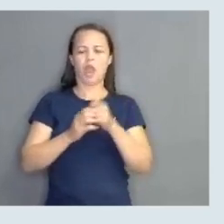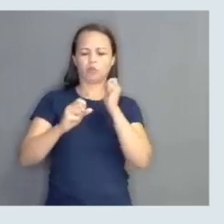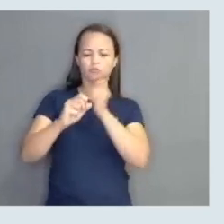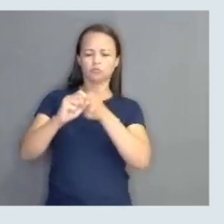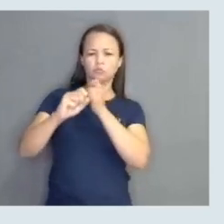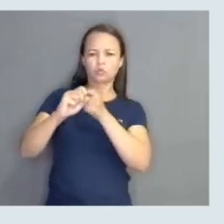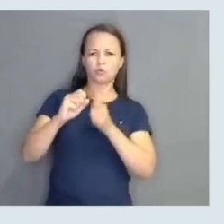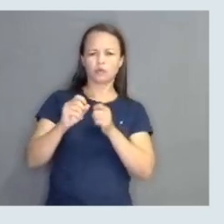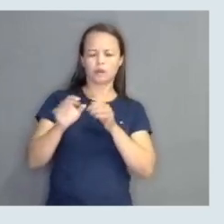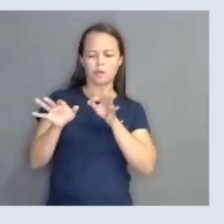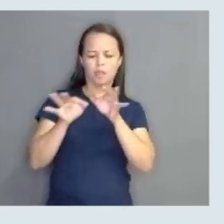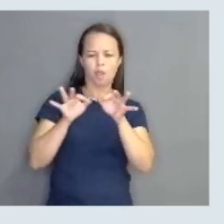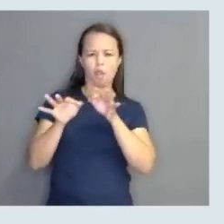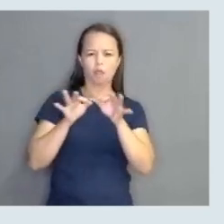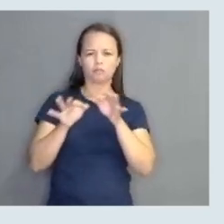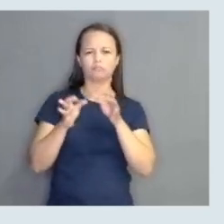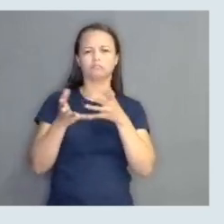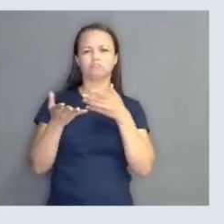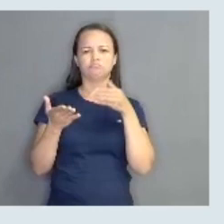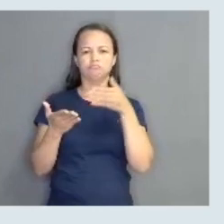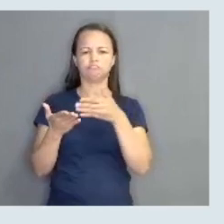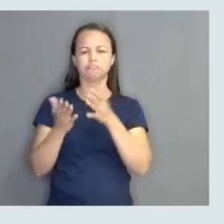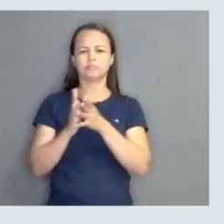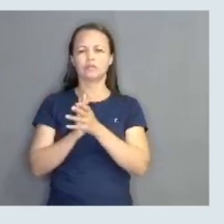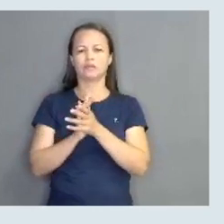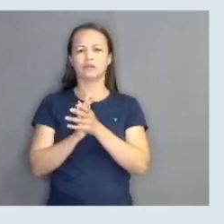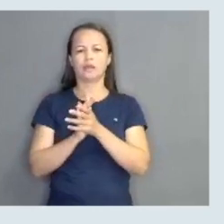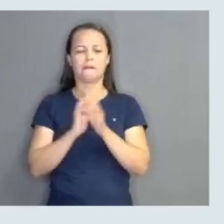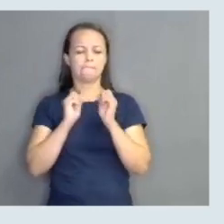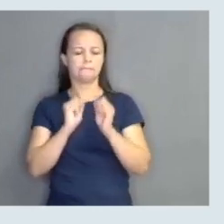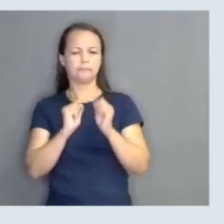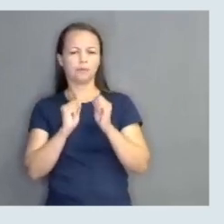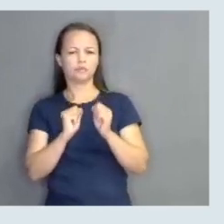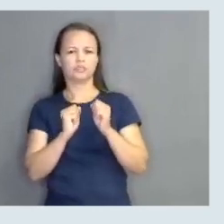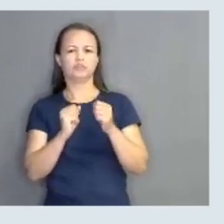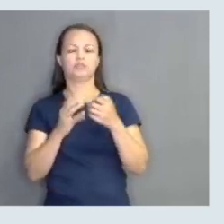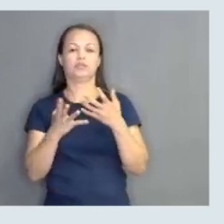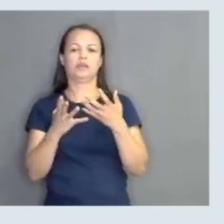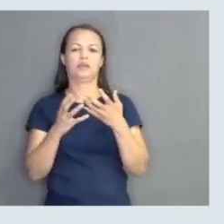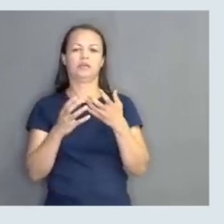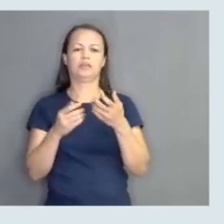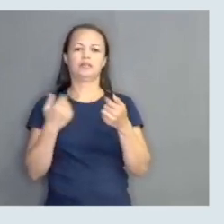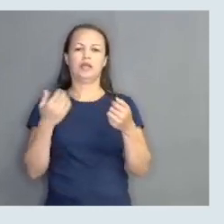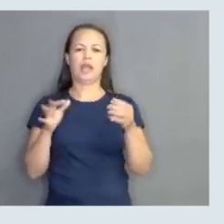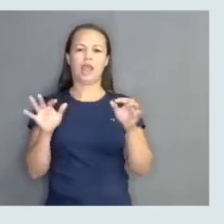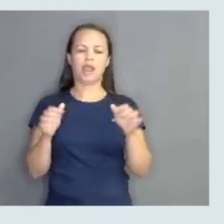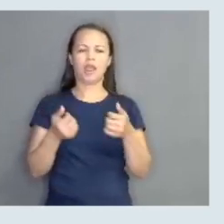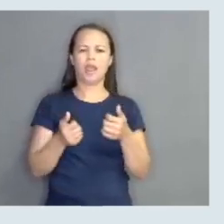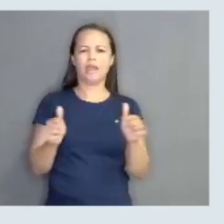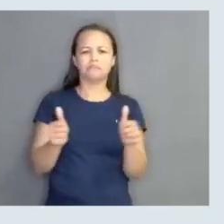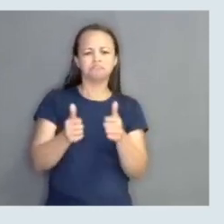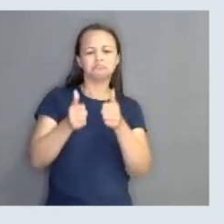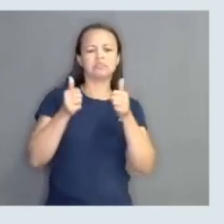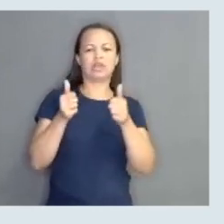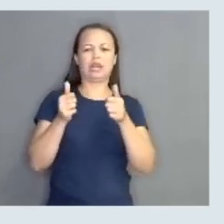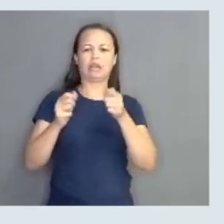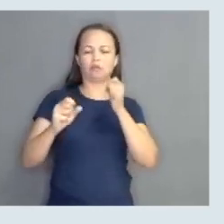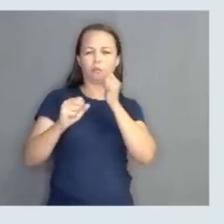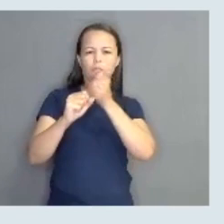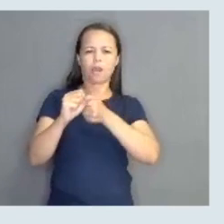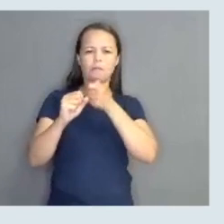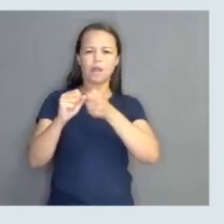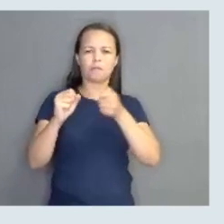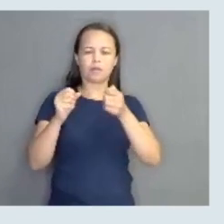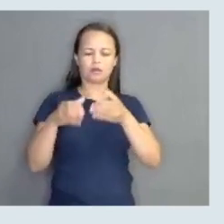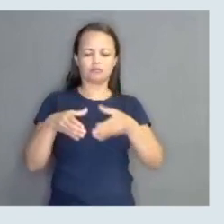bem elaborada, então já podemos tirar também que eles eram excelentes escultores,